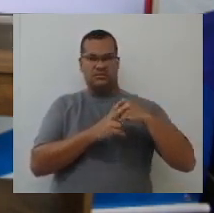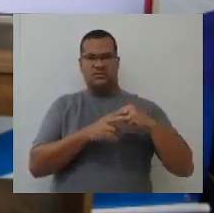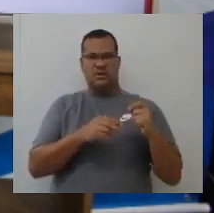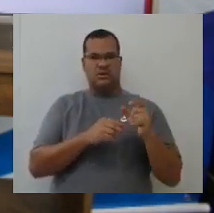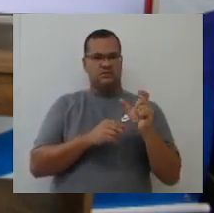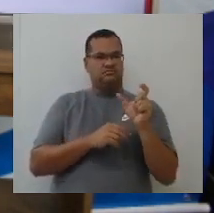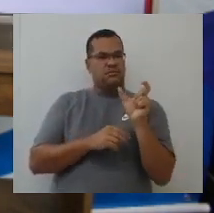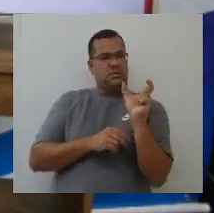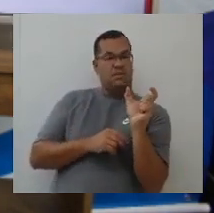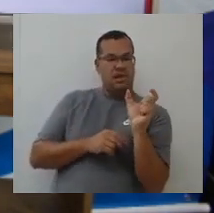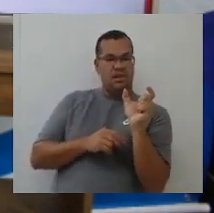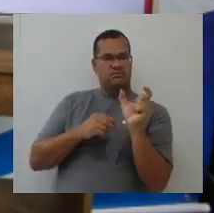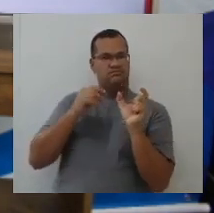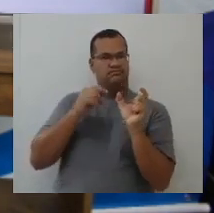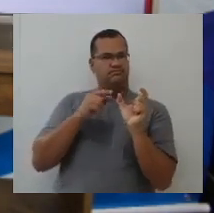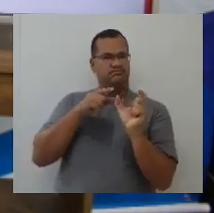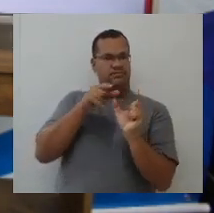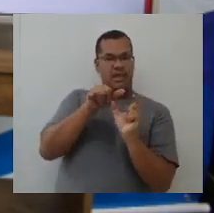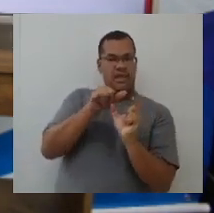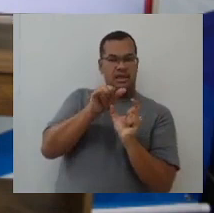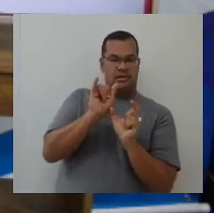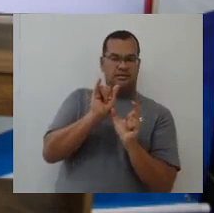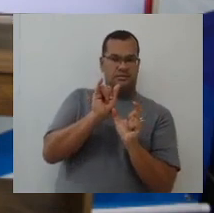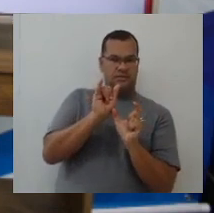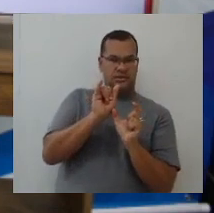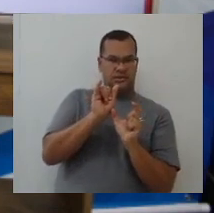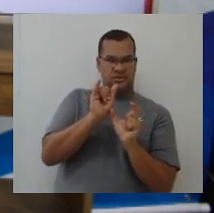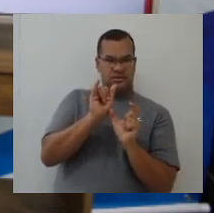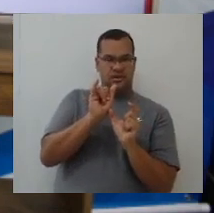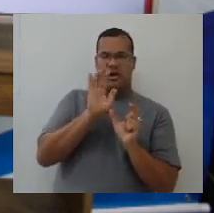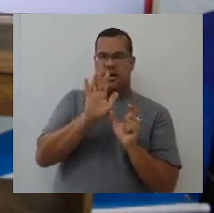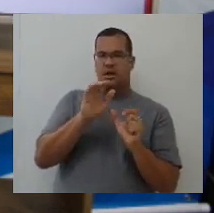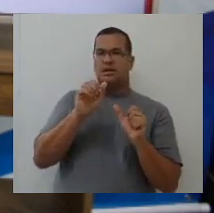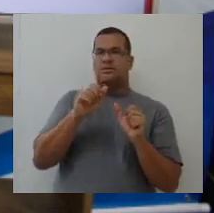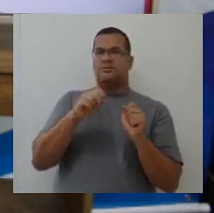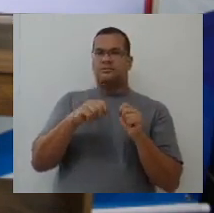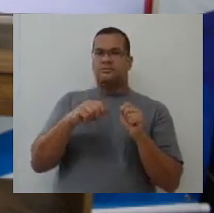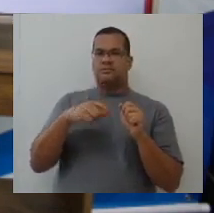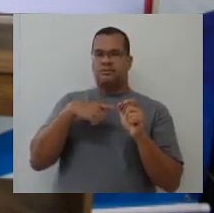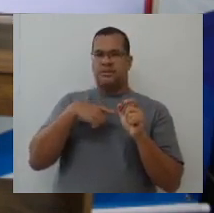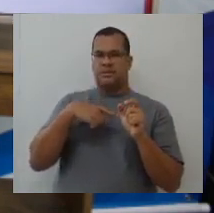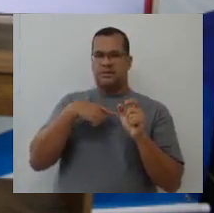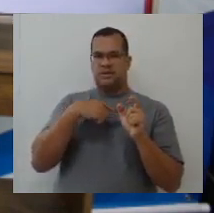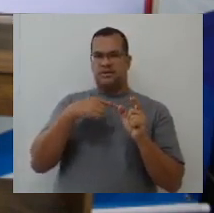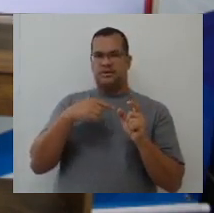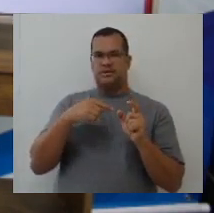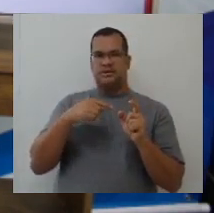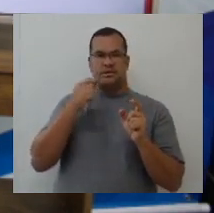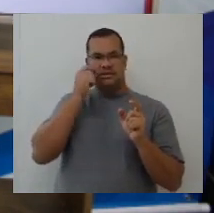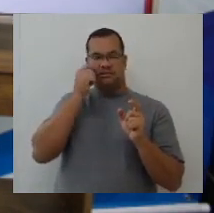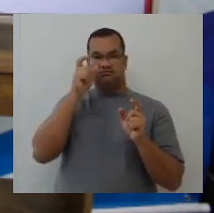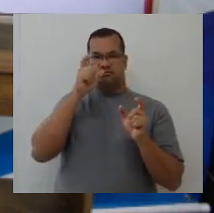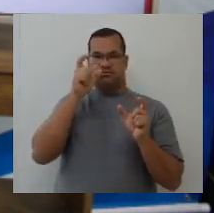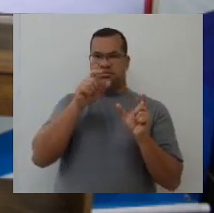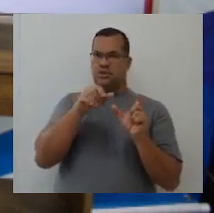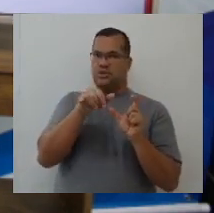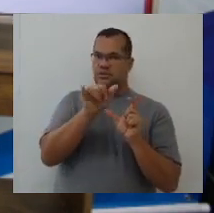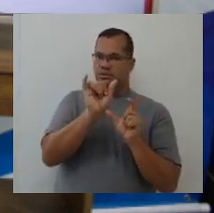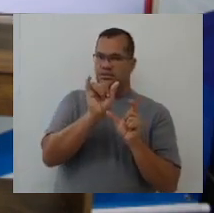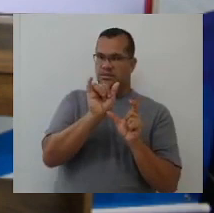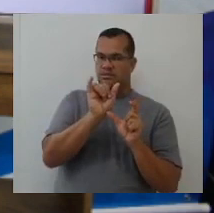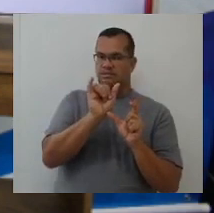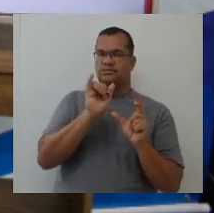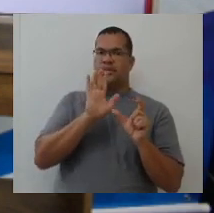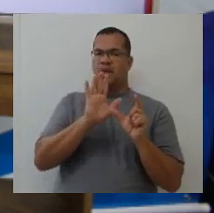em inglês. Se termina em Y, a primeira coisa que eu tenho que fazer é acender uma luz vermelha de atenção. Significa